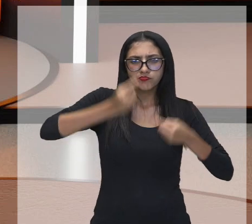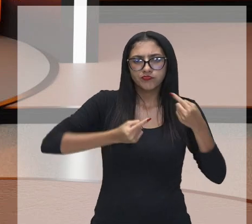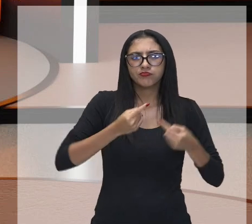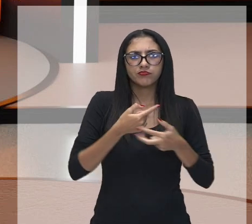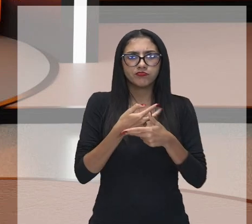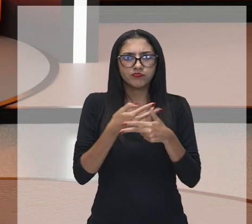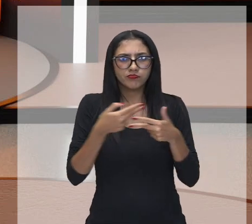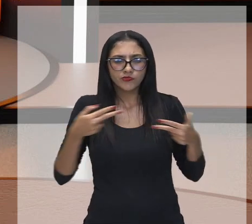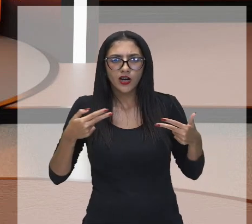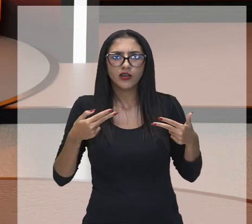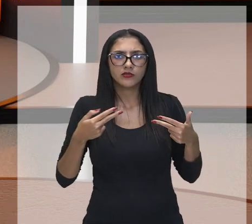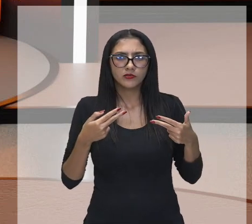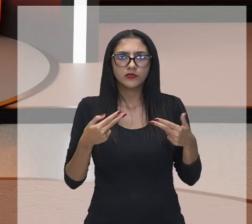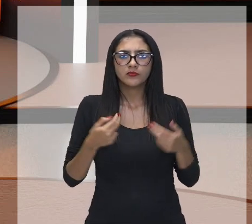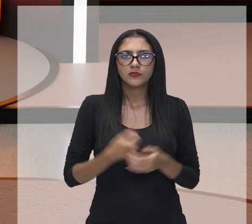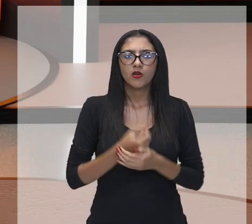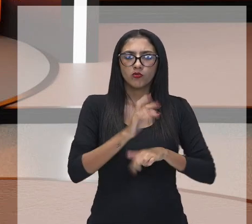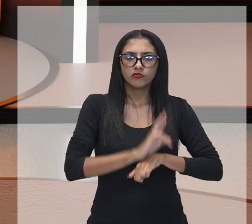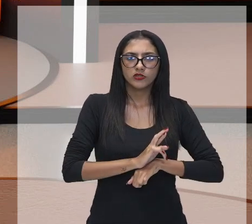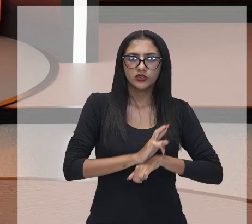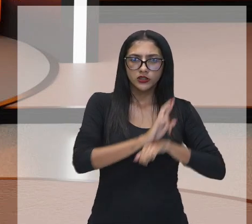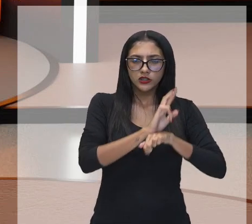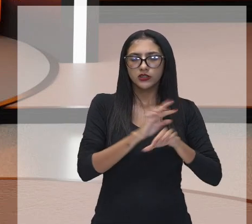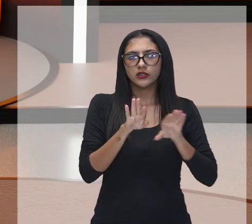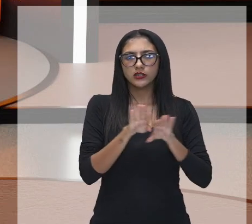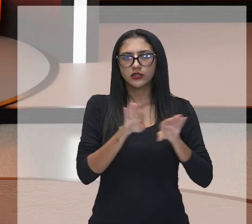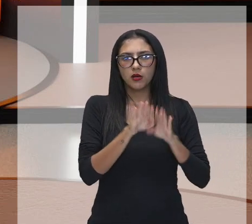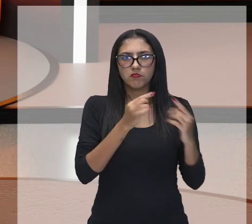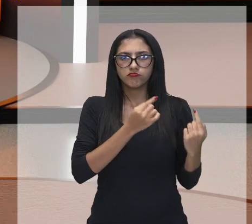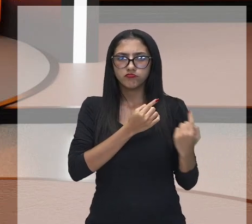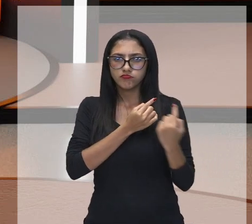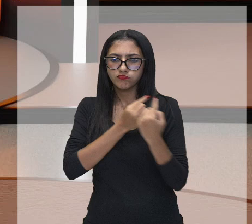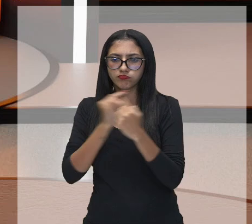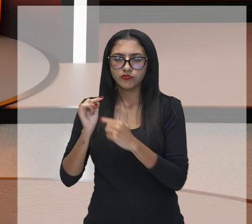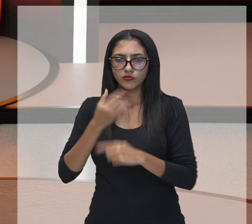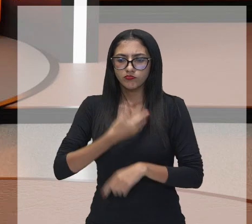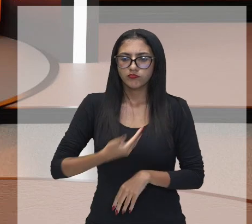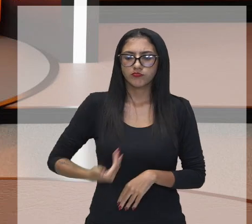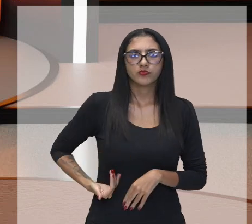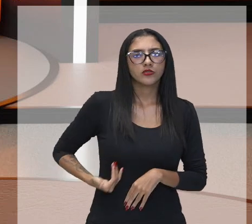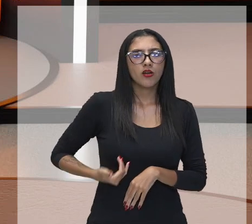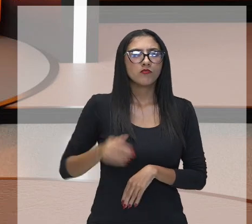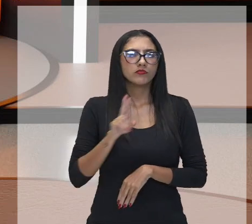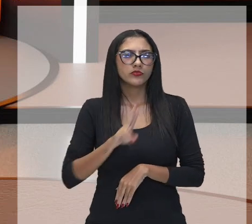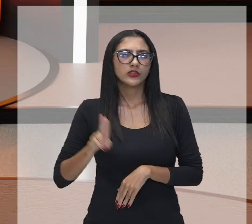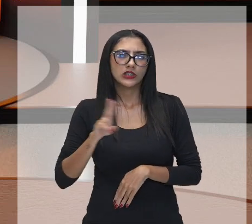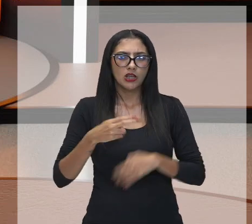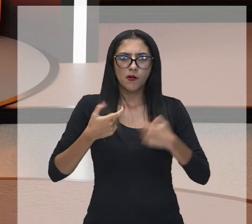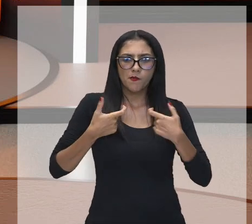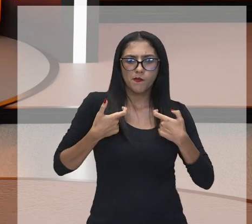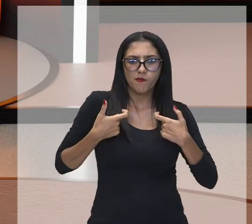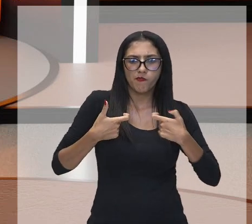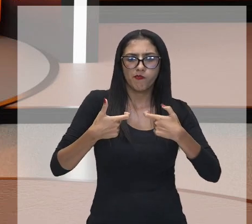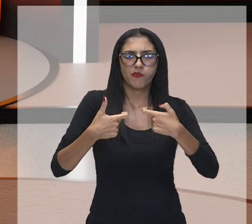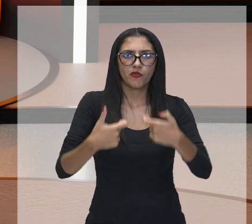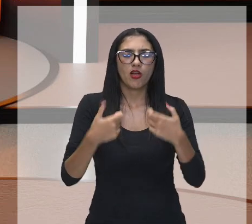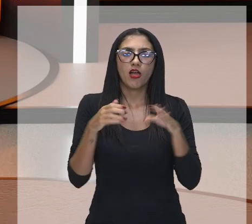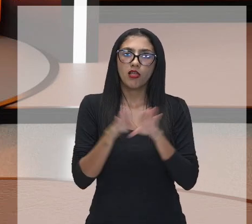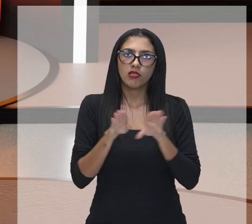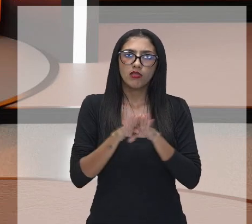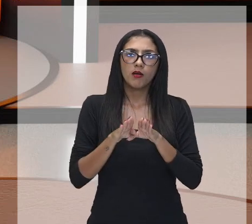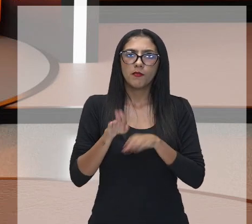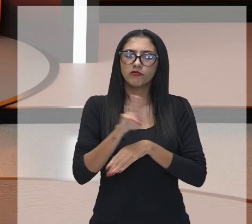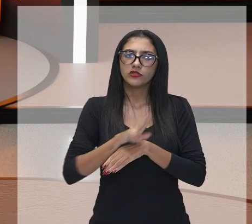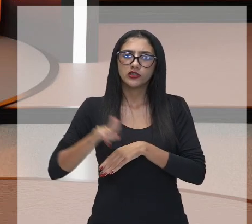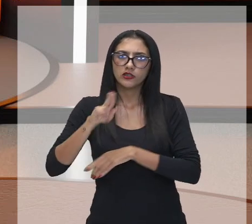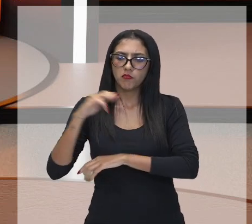os tenentes e as forças governamentais, utilizando artilharia pesada e bombardeios aéreos.